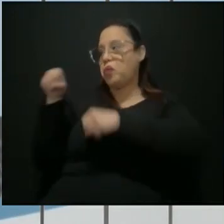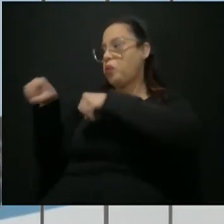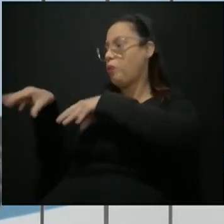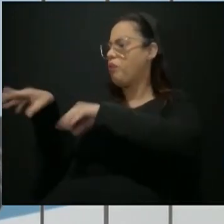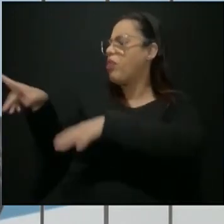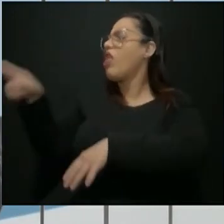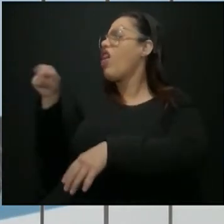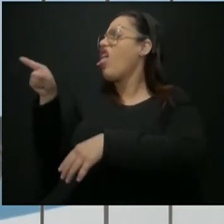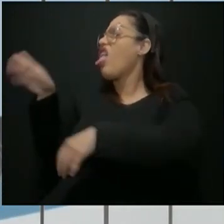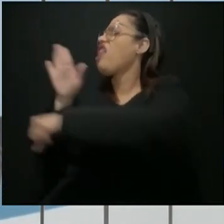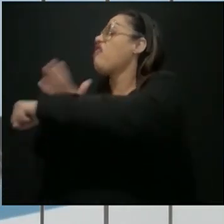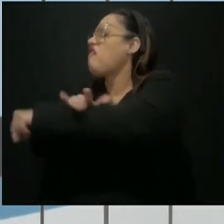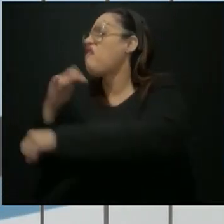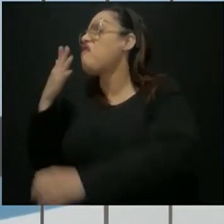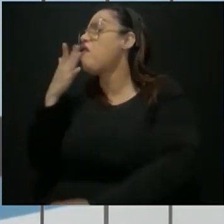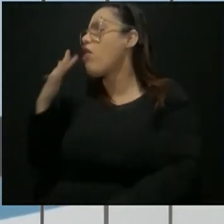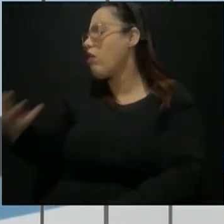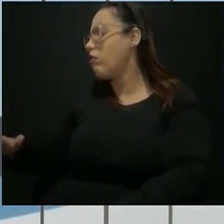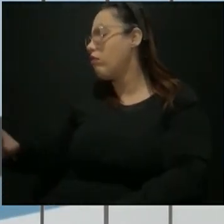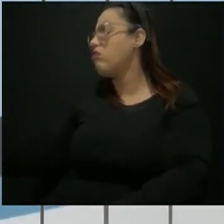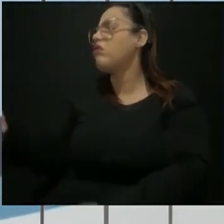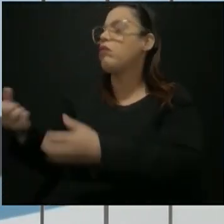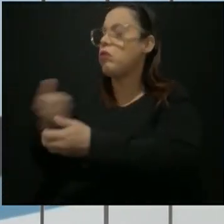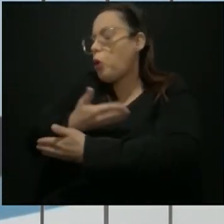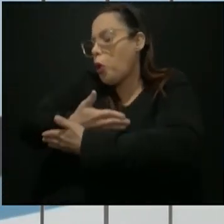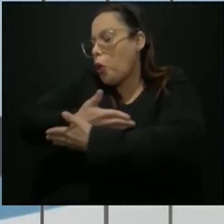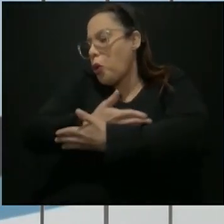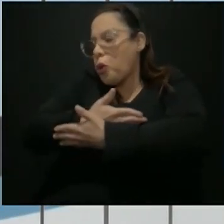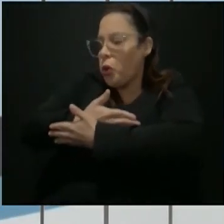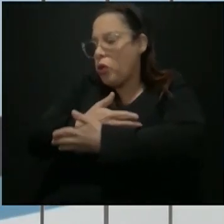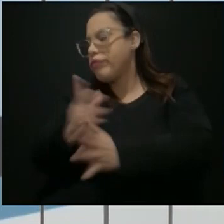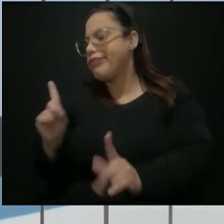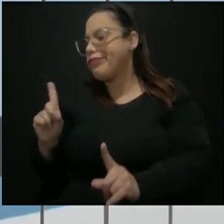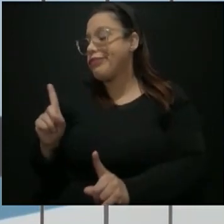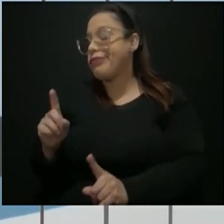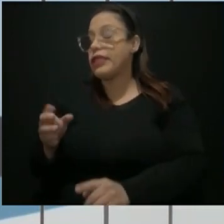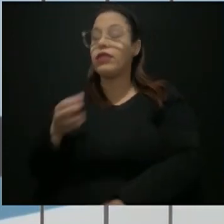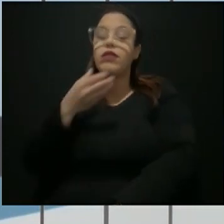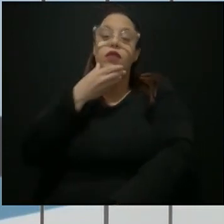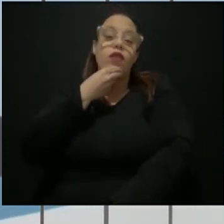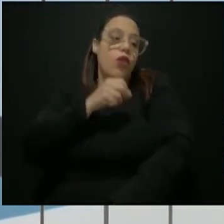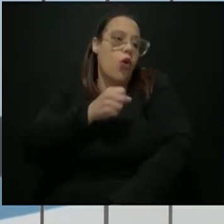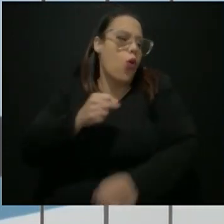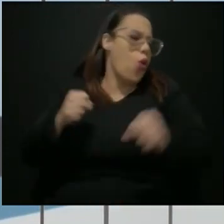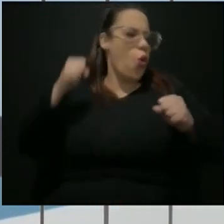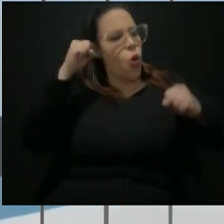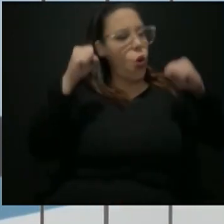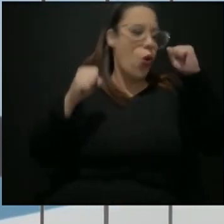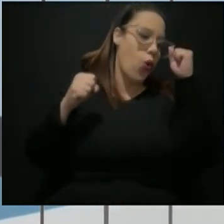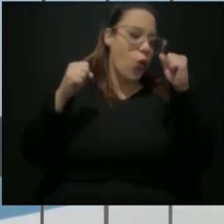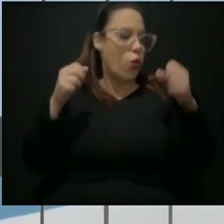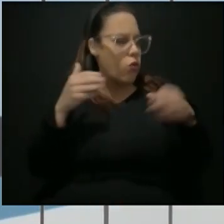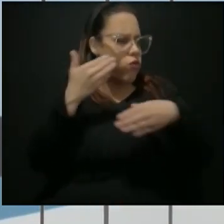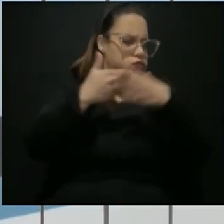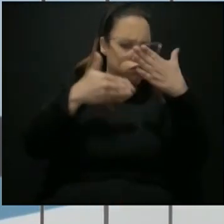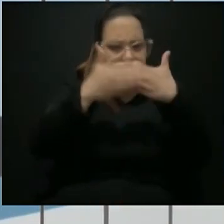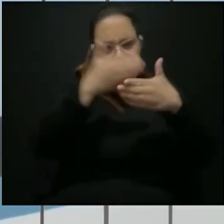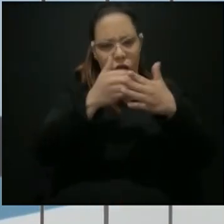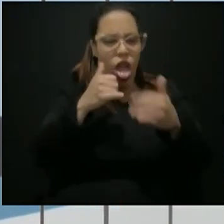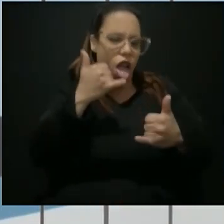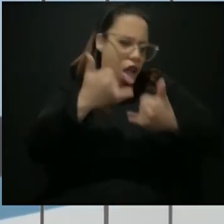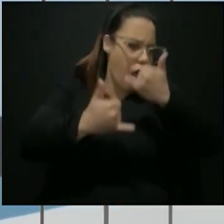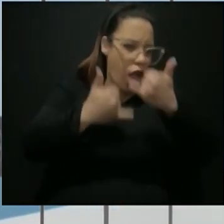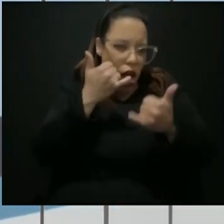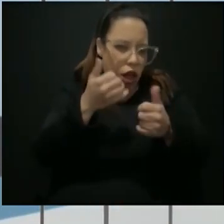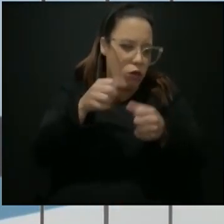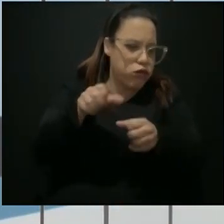desde criança, né, cuidar da boneca, e o menino é educado para aventura, para construir, para sair, brincar de carrinho. E aí,